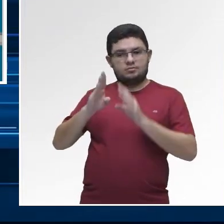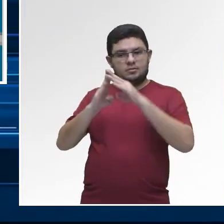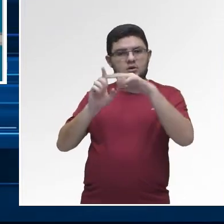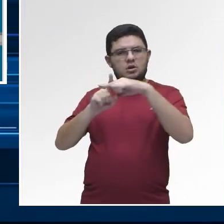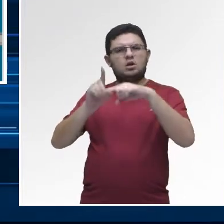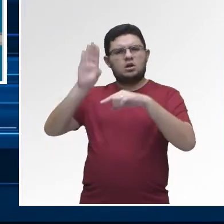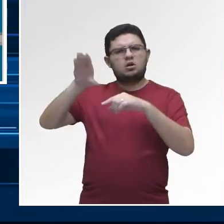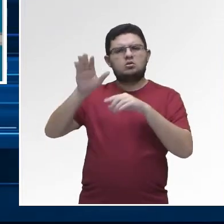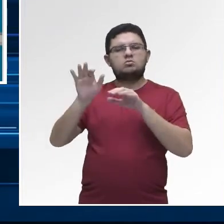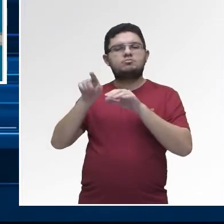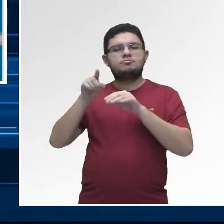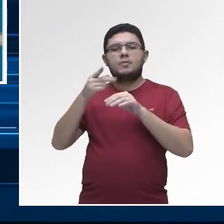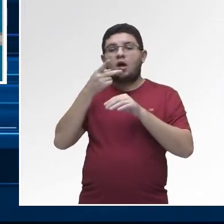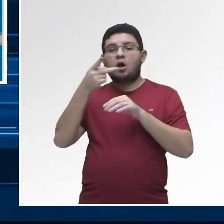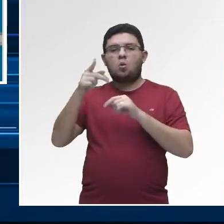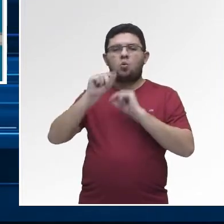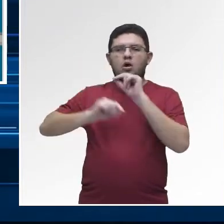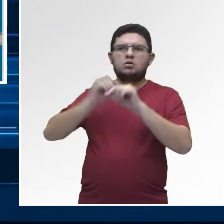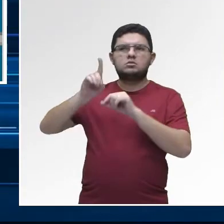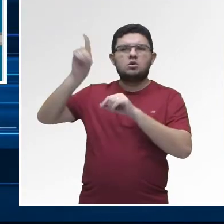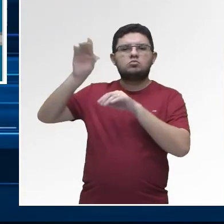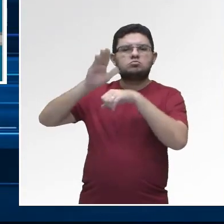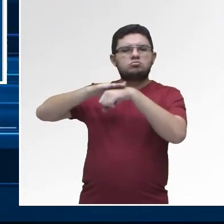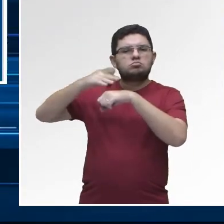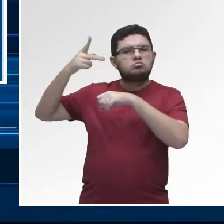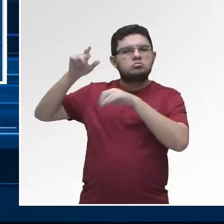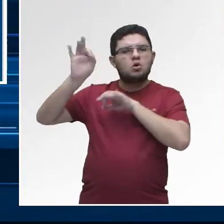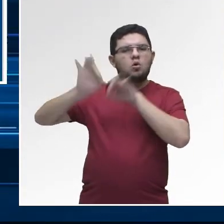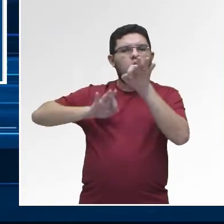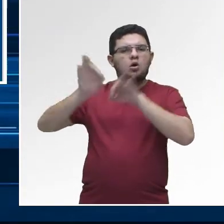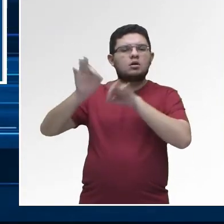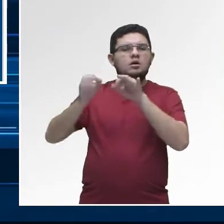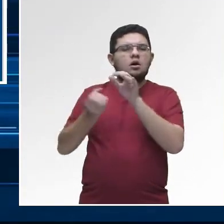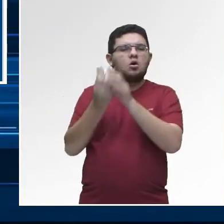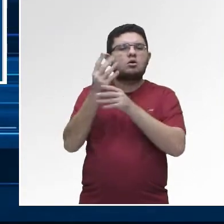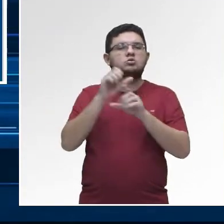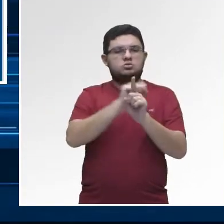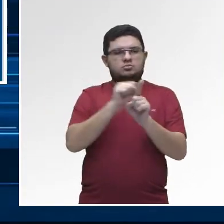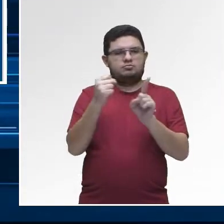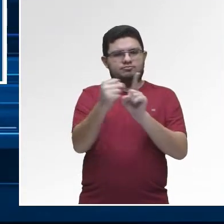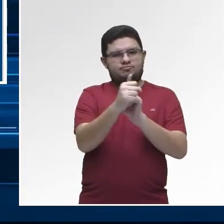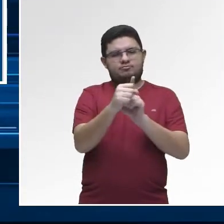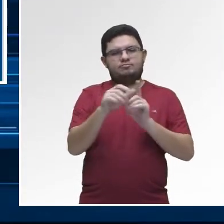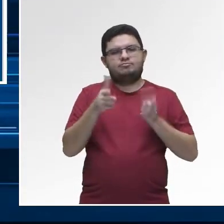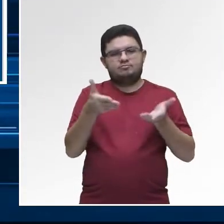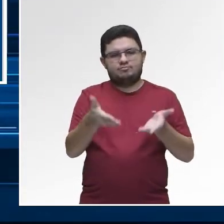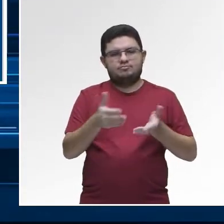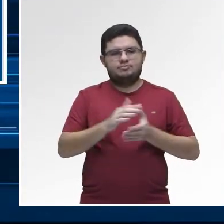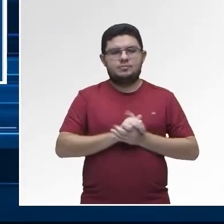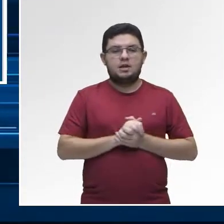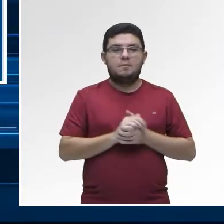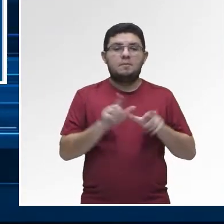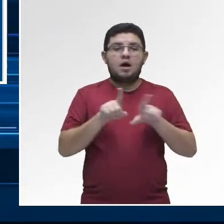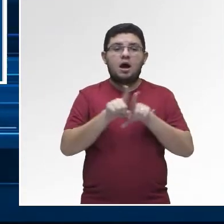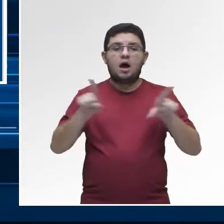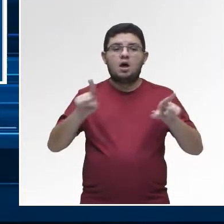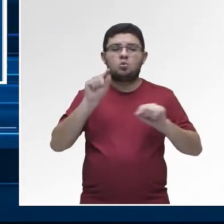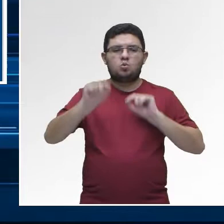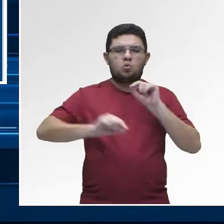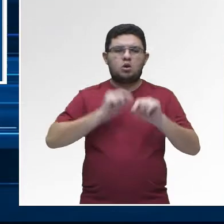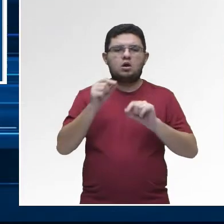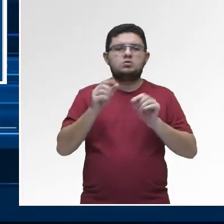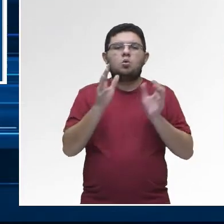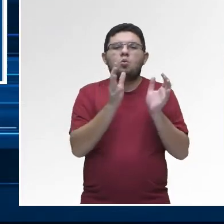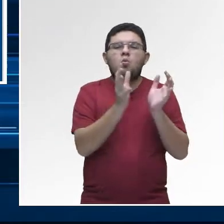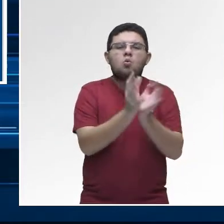então, formou a sociedade dessa maneira. Então, nós vamos ver, então, como que cada estamento, qual era cada estamento